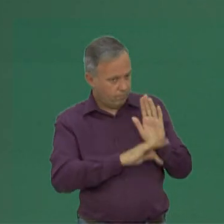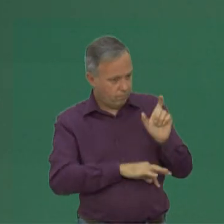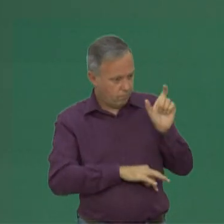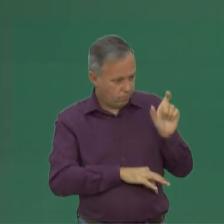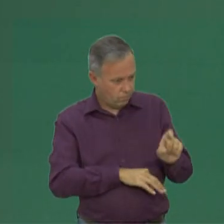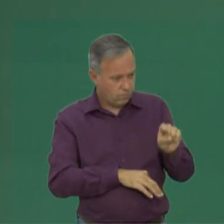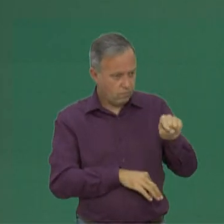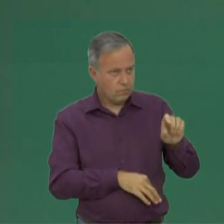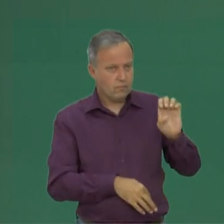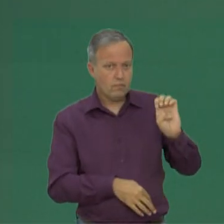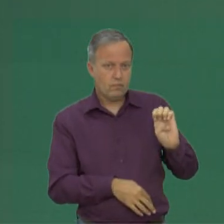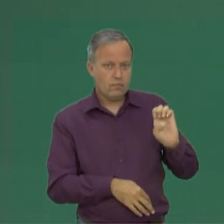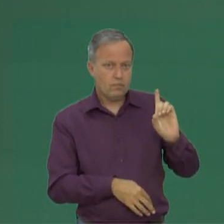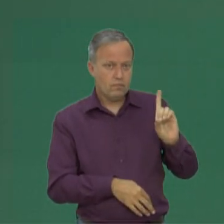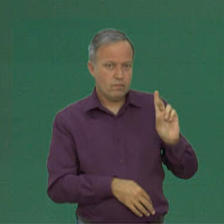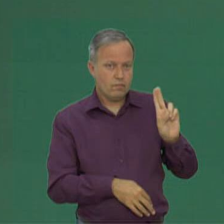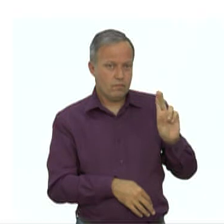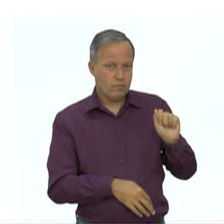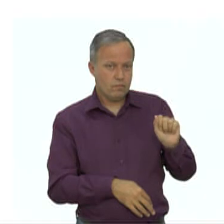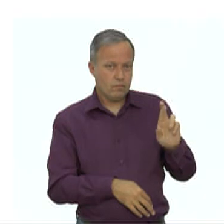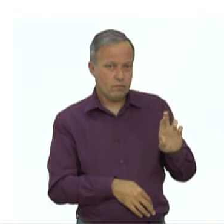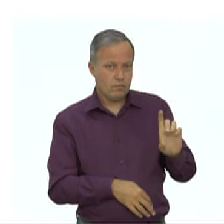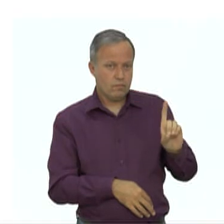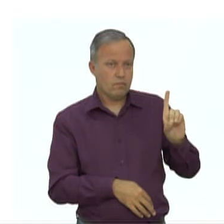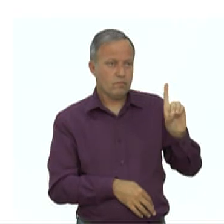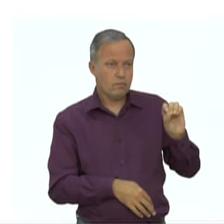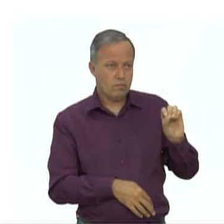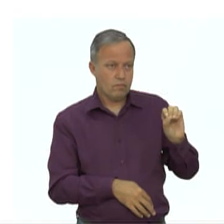Fuego 3. Ele foi escrito em